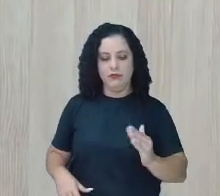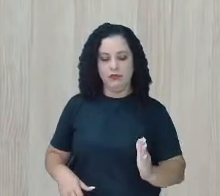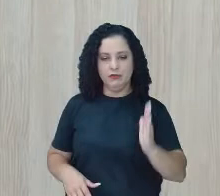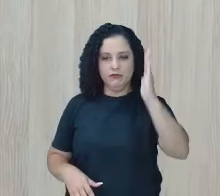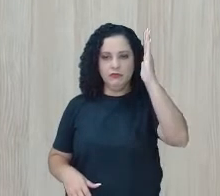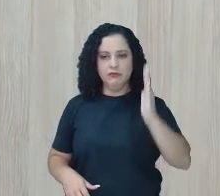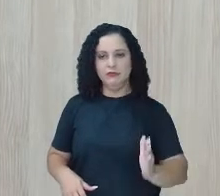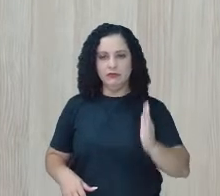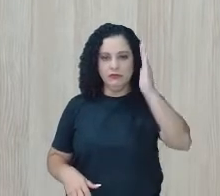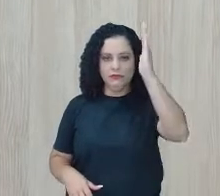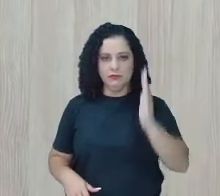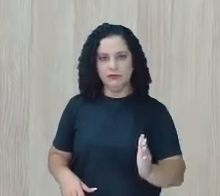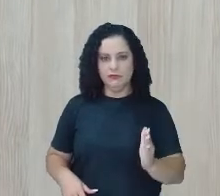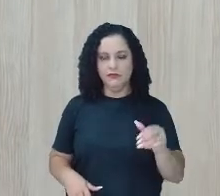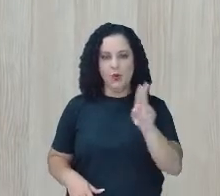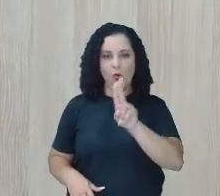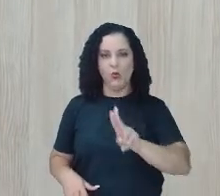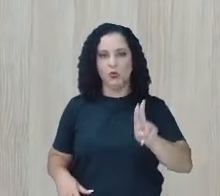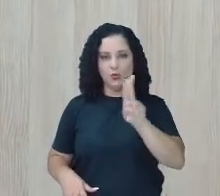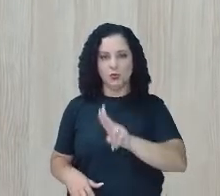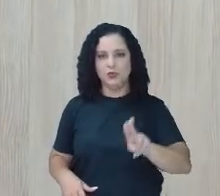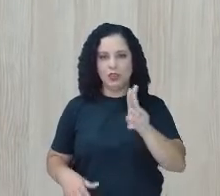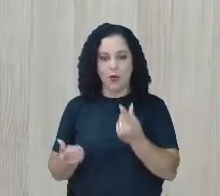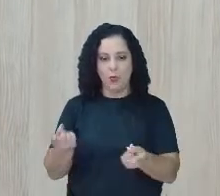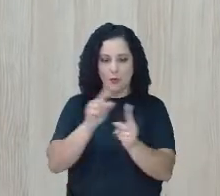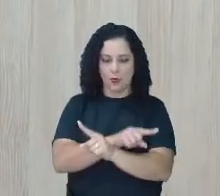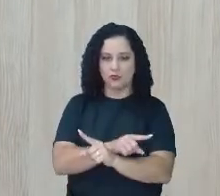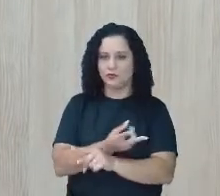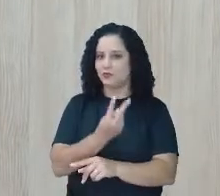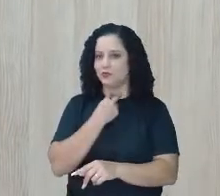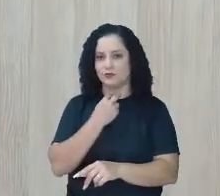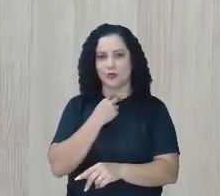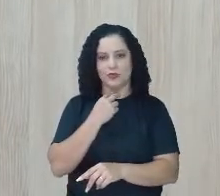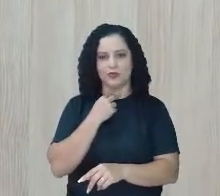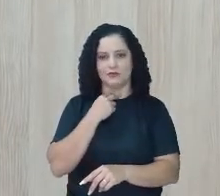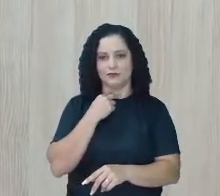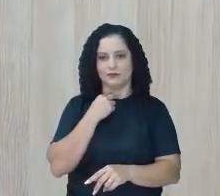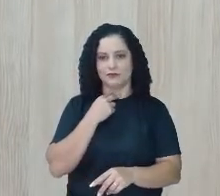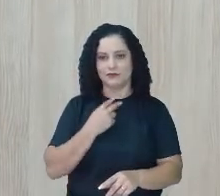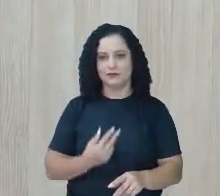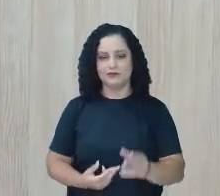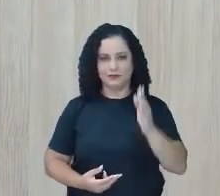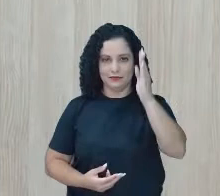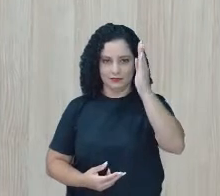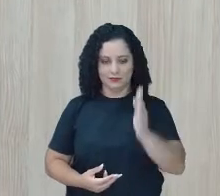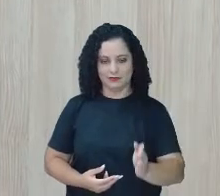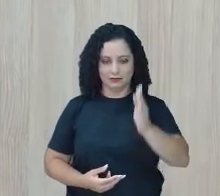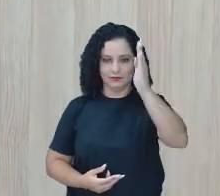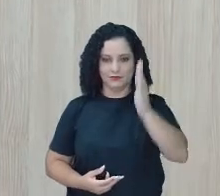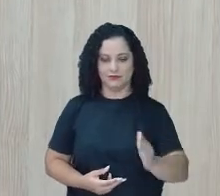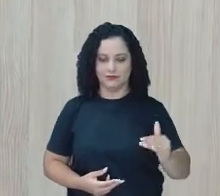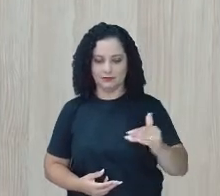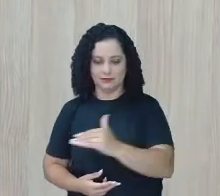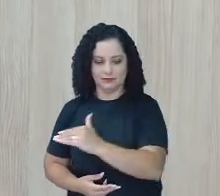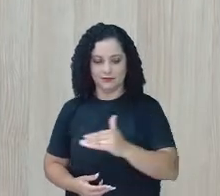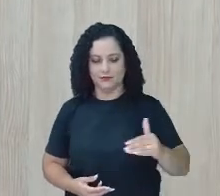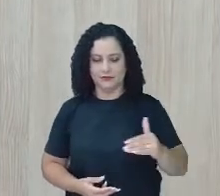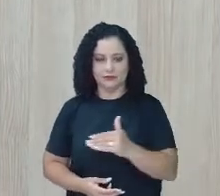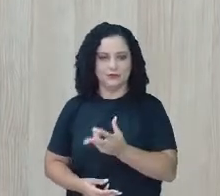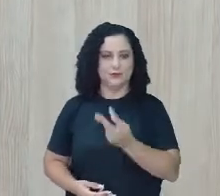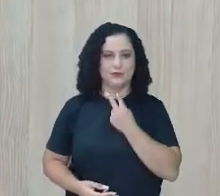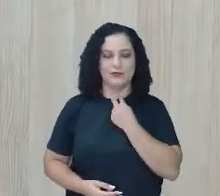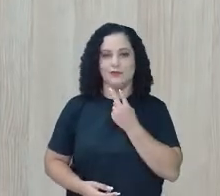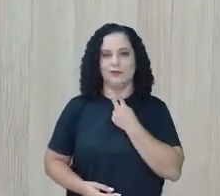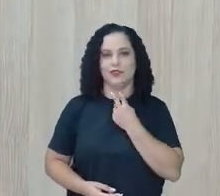altura, utilizando o vértice oposto. Não pode ser nenhum que vem depois dele, tá vendo? Então, a gente